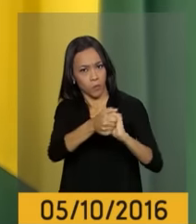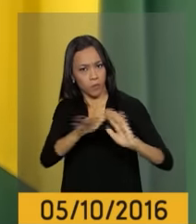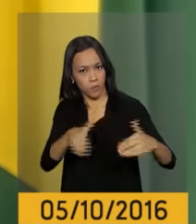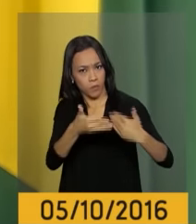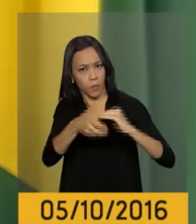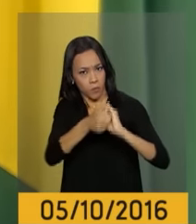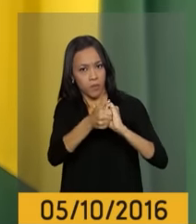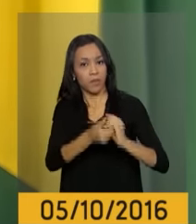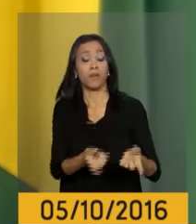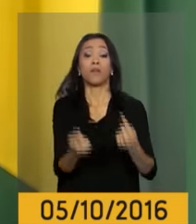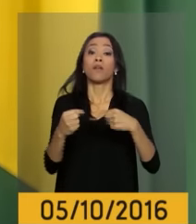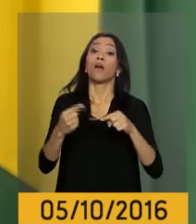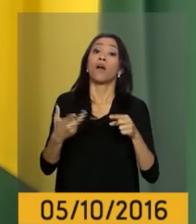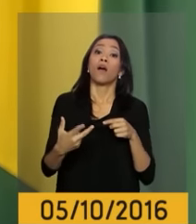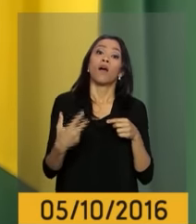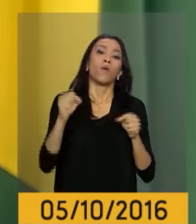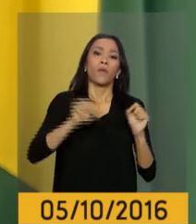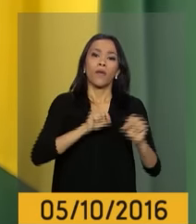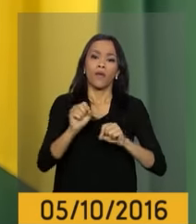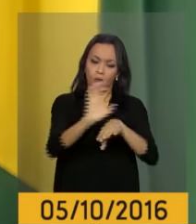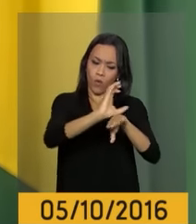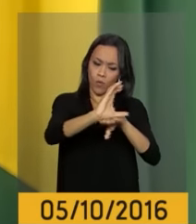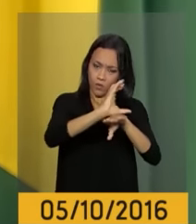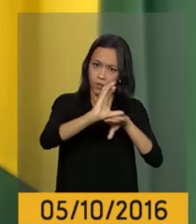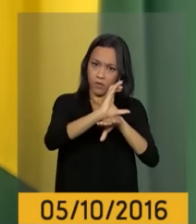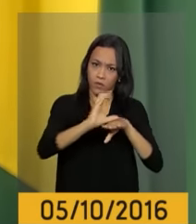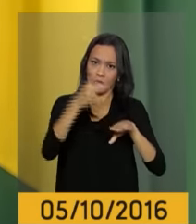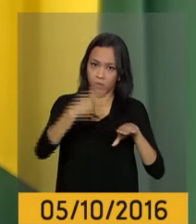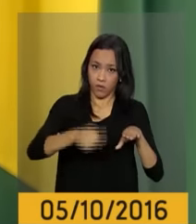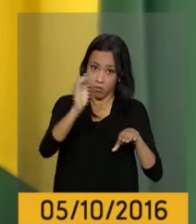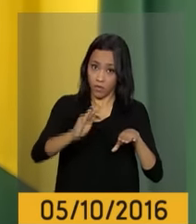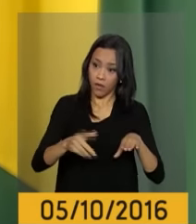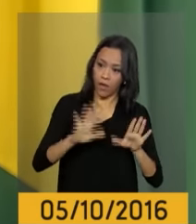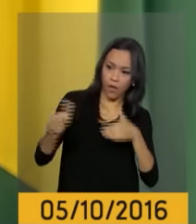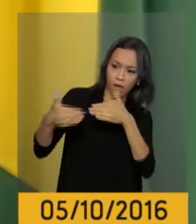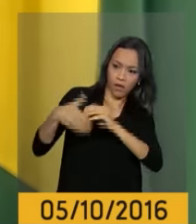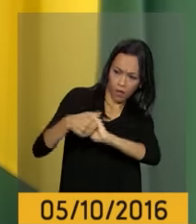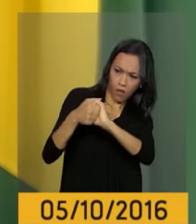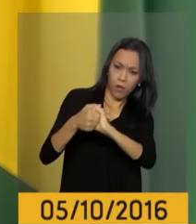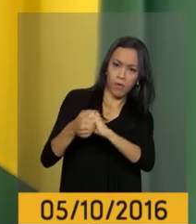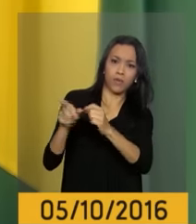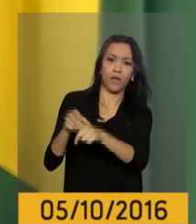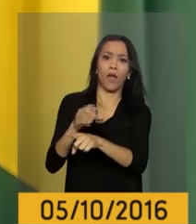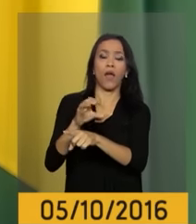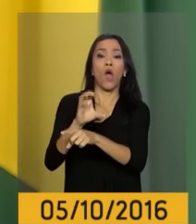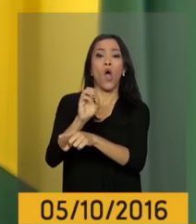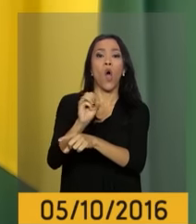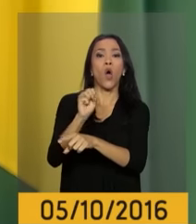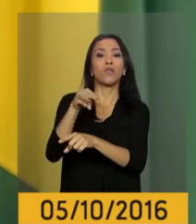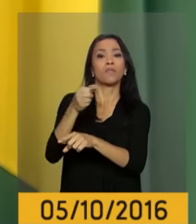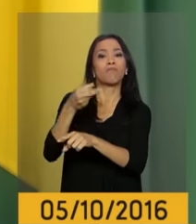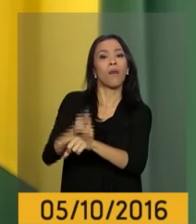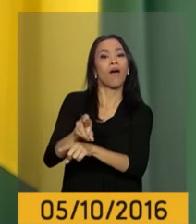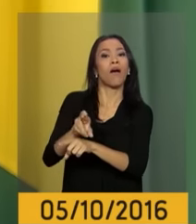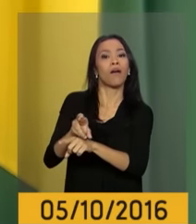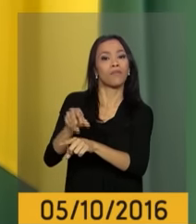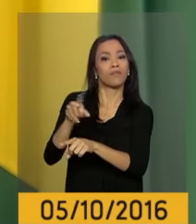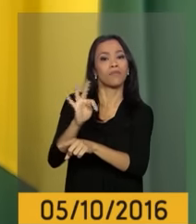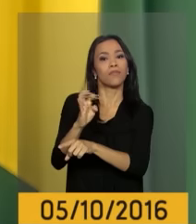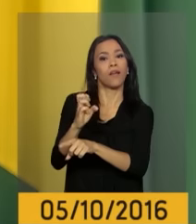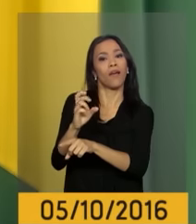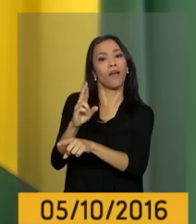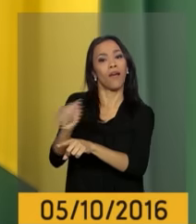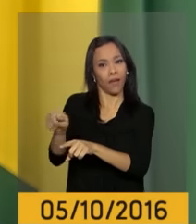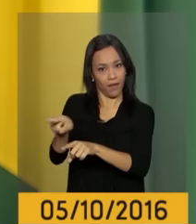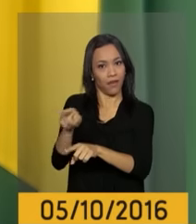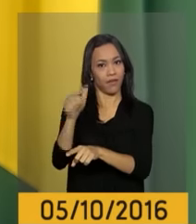Portanto, reitero que a Constituição brasileira, e quero cumprimentar a senhora Osmar Terra, porque vejo que, na verdade,